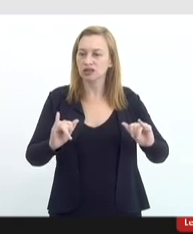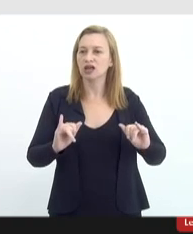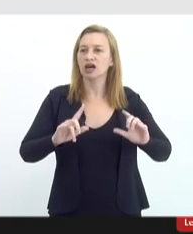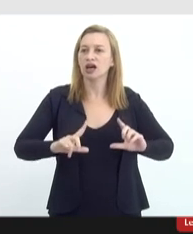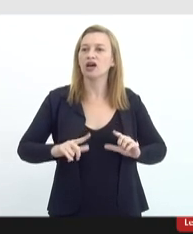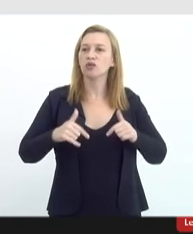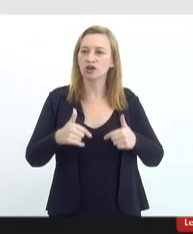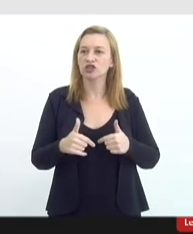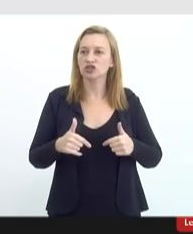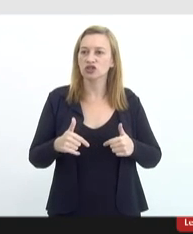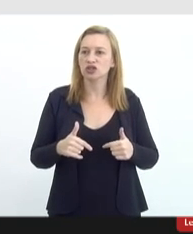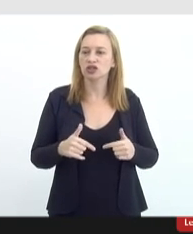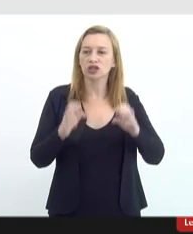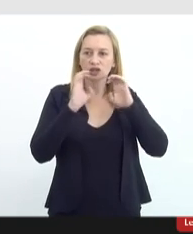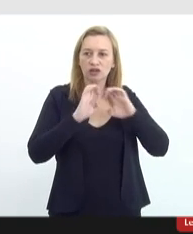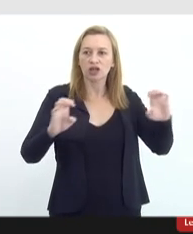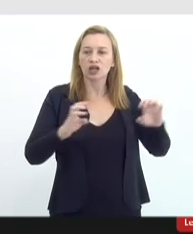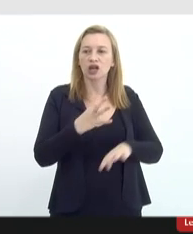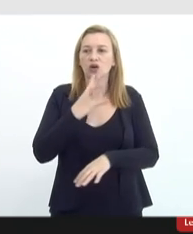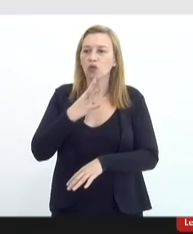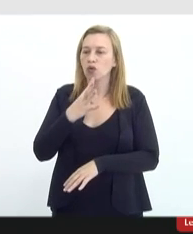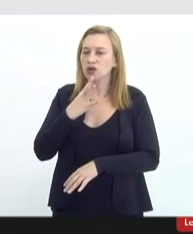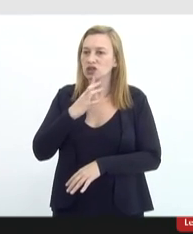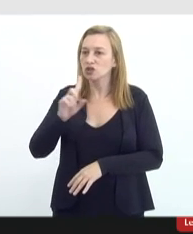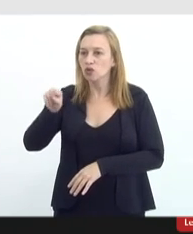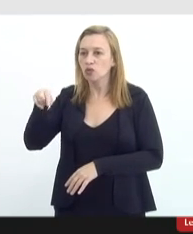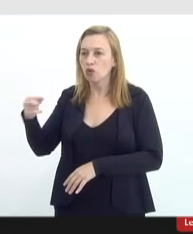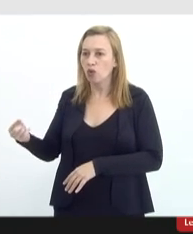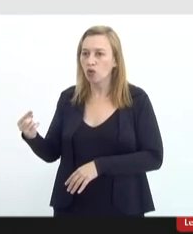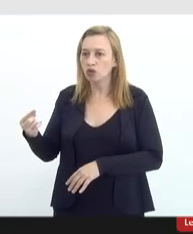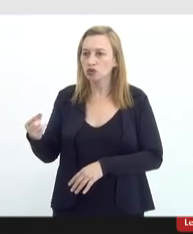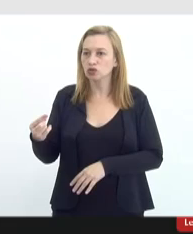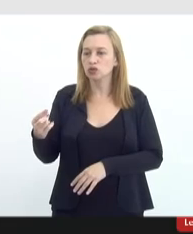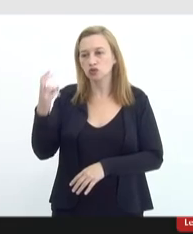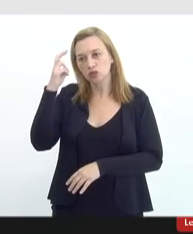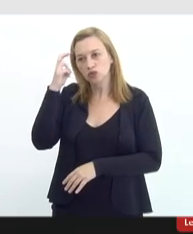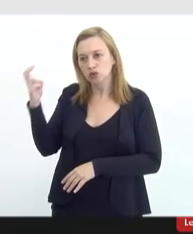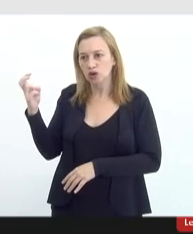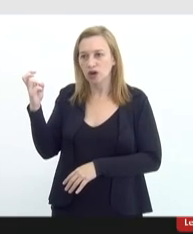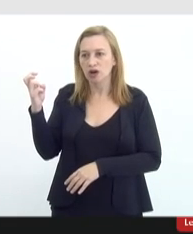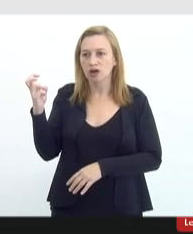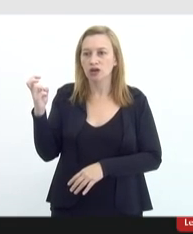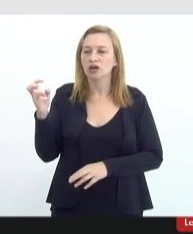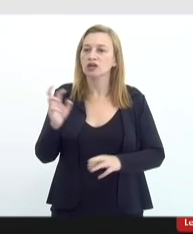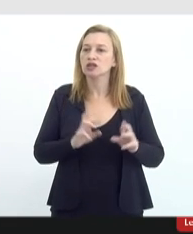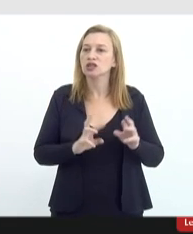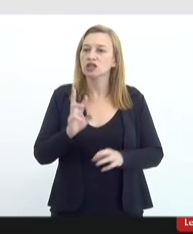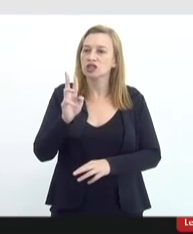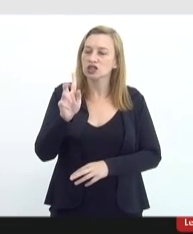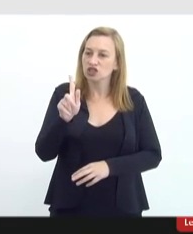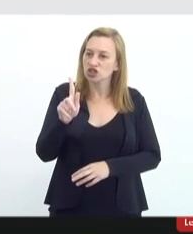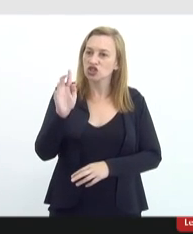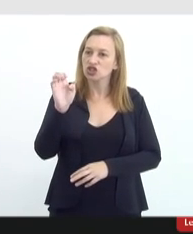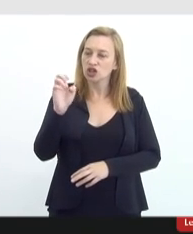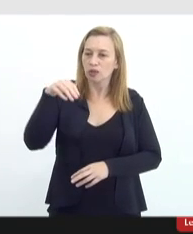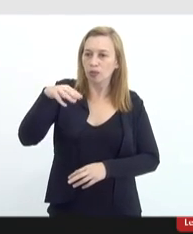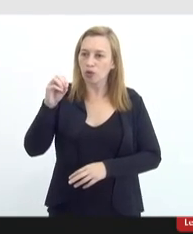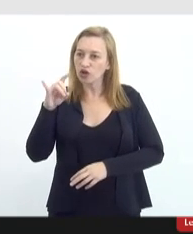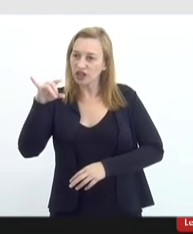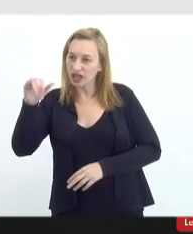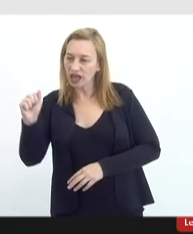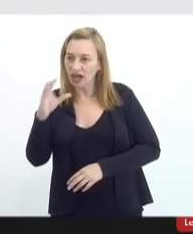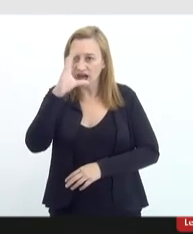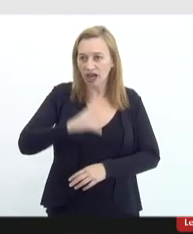eles nesse período também eram conhecidos como esse outro, o outro cultural em relação à hegemonia católica. É como se houvesse uma